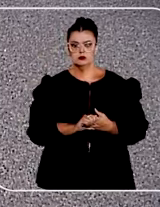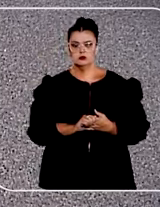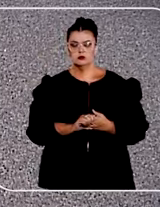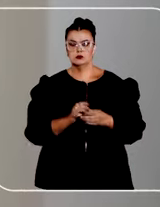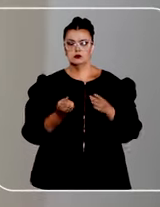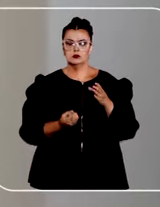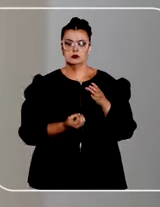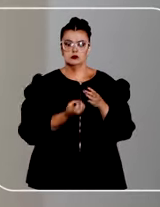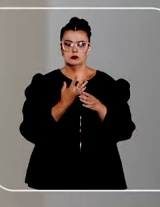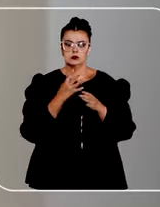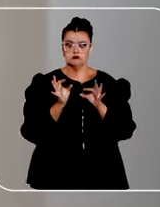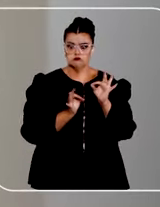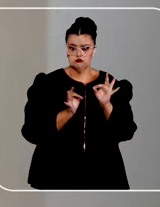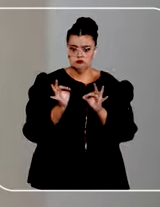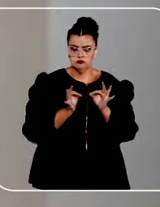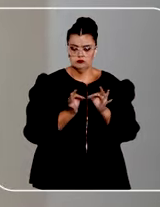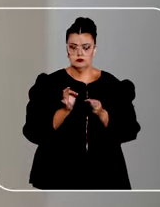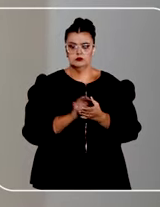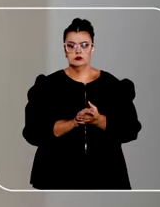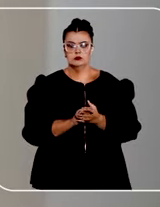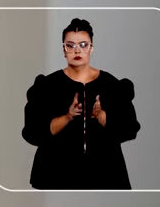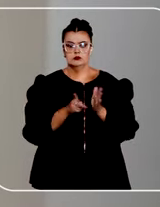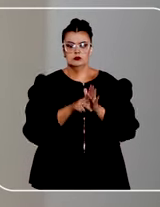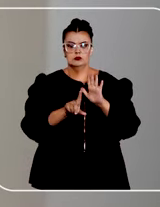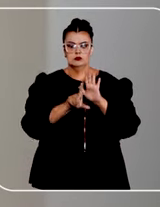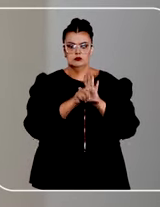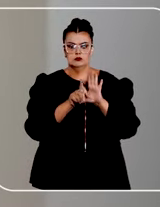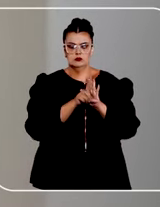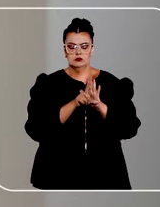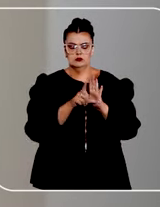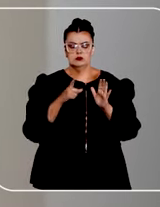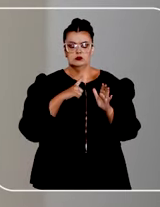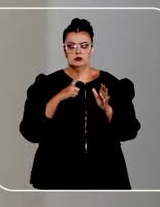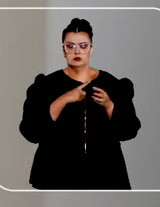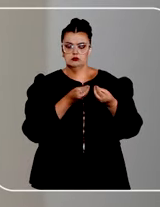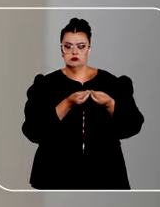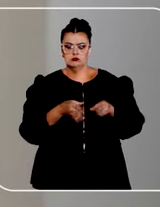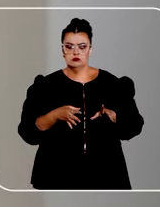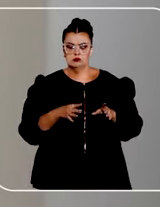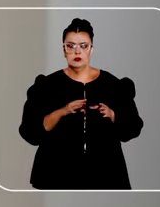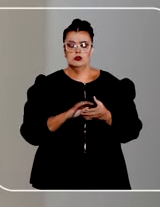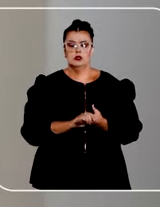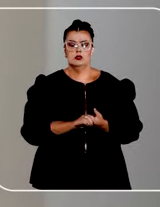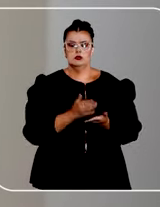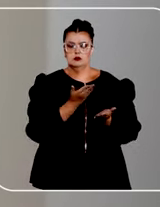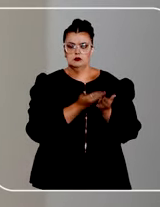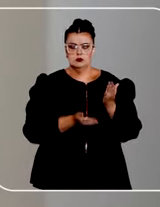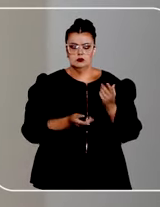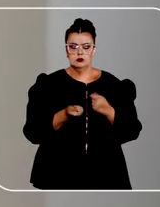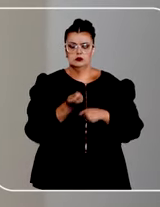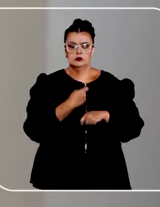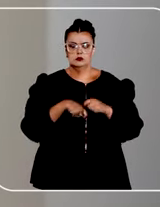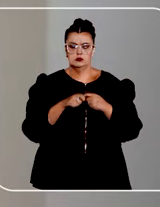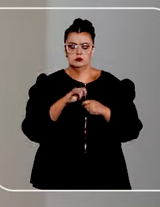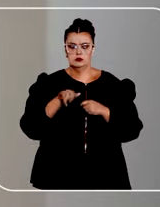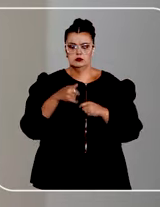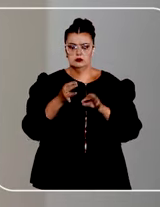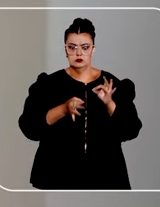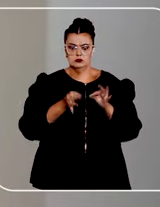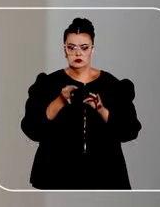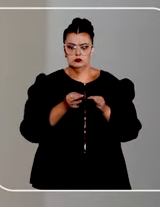plano de reação judicial é um instrumento previsto na lei de recuperação judicial e falência é um documento essencial durante a recuperação